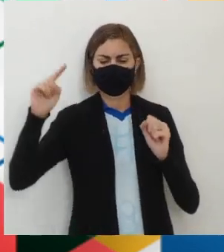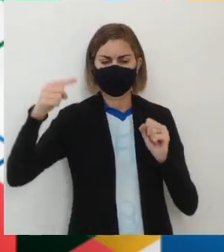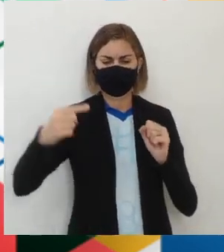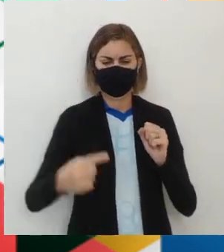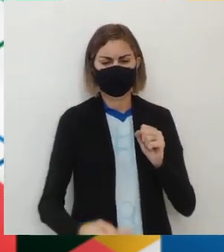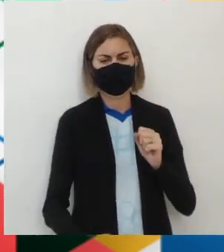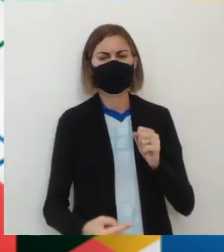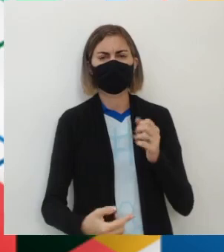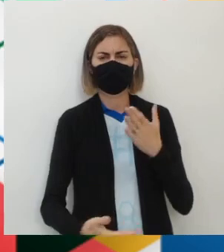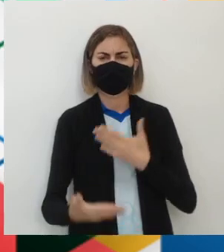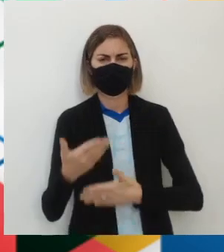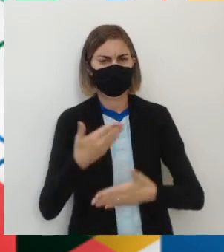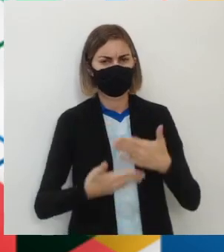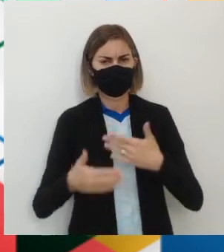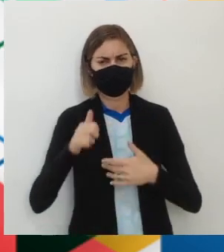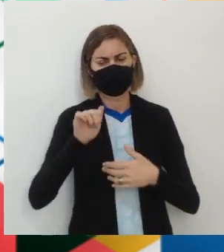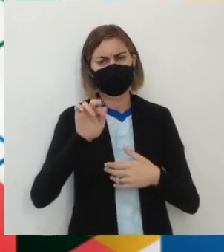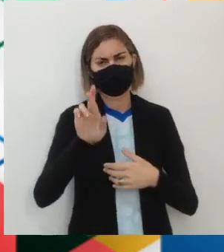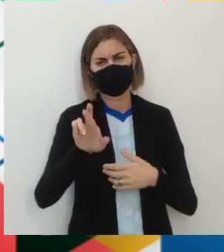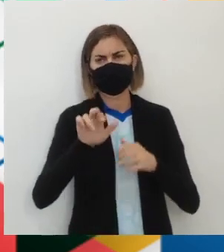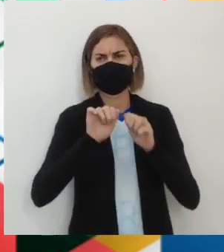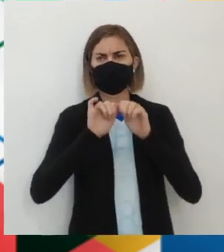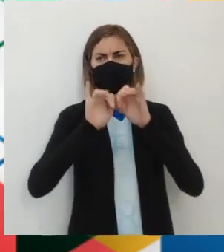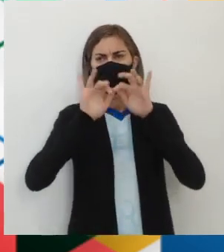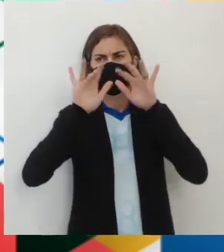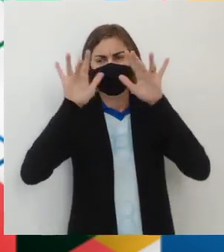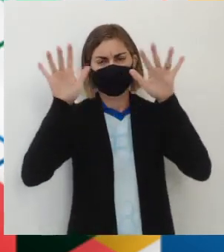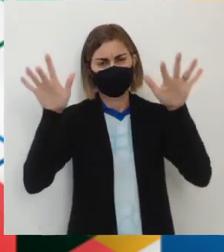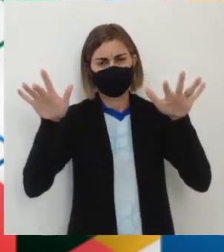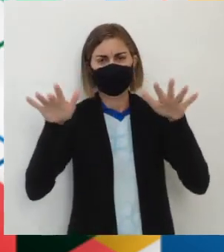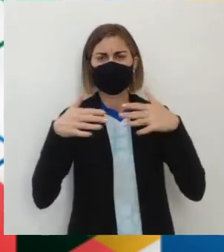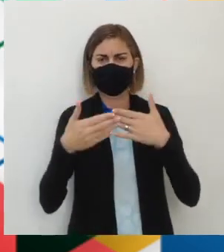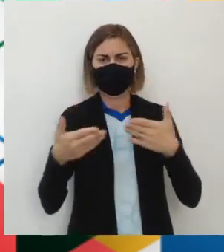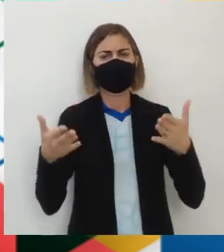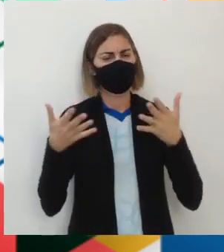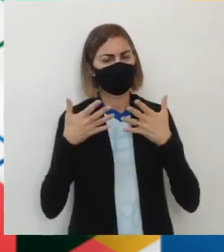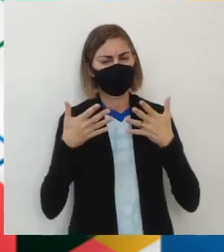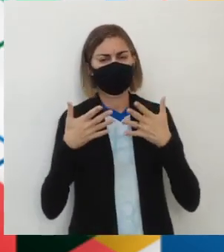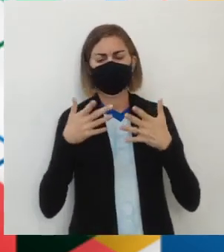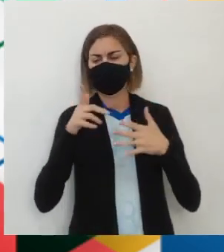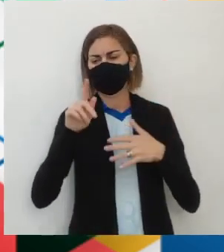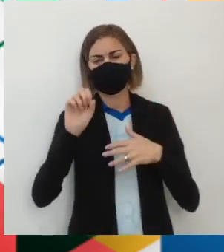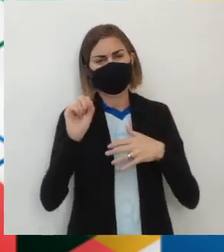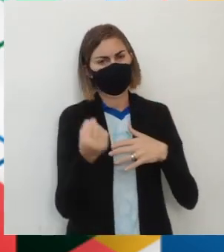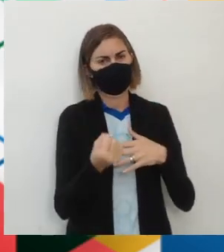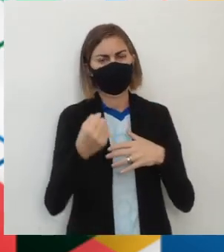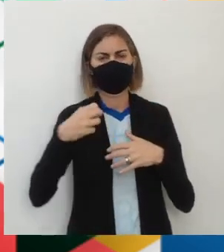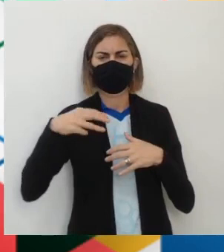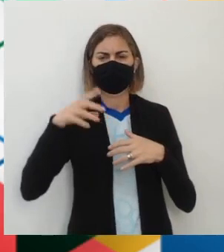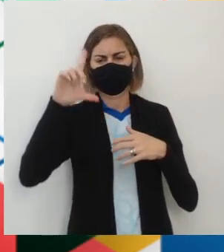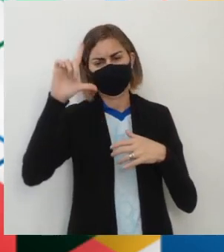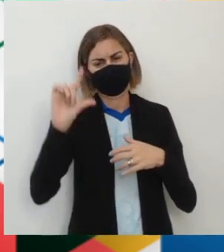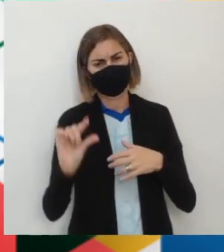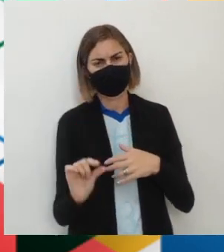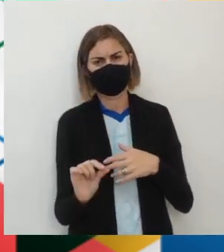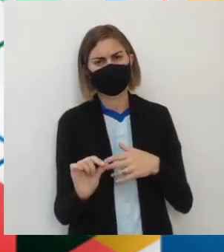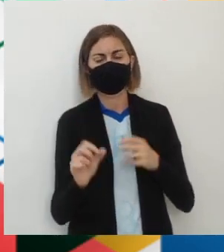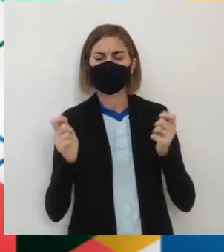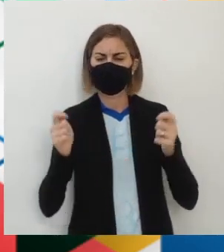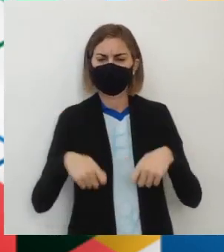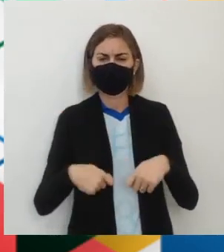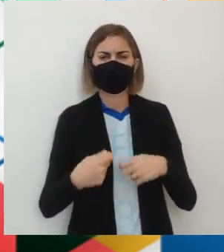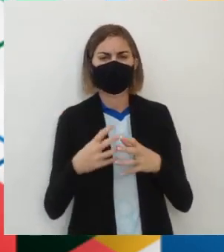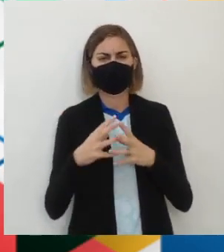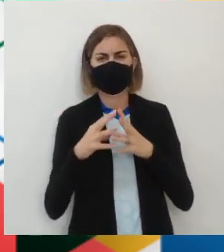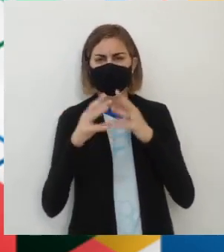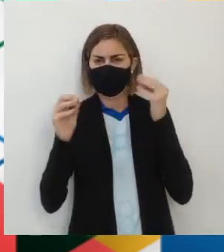em relação ao ar atmosférico. E ele quer um gás de massa molar baixa para poder